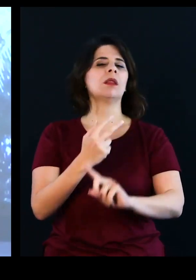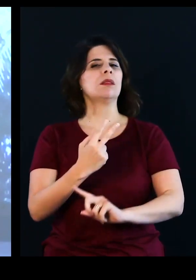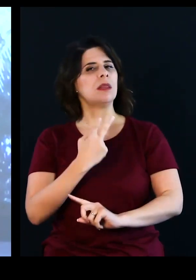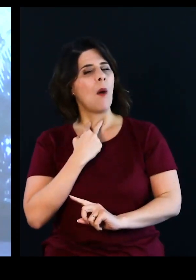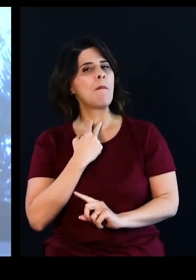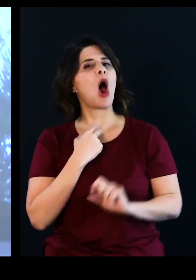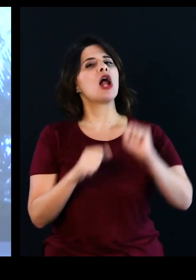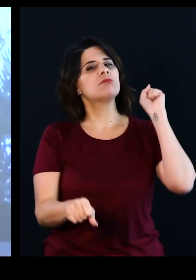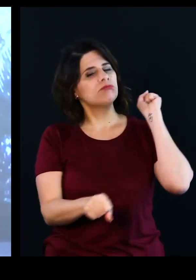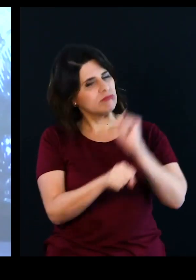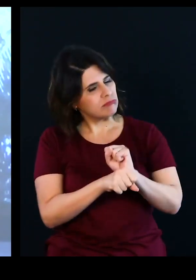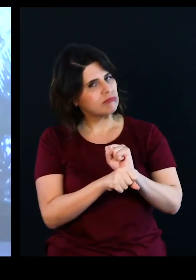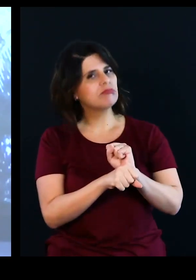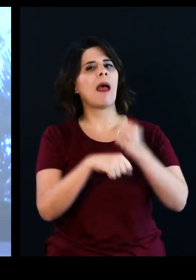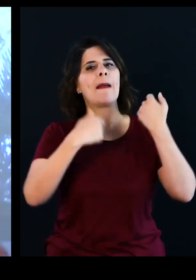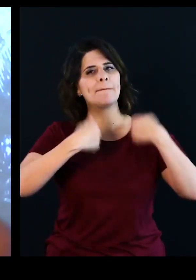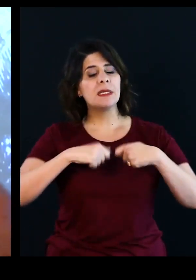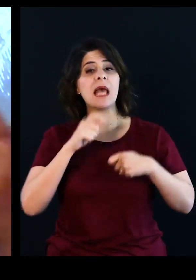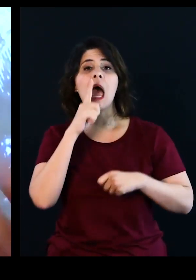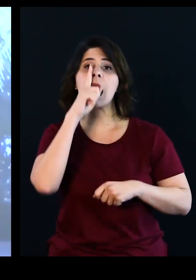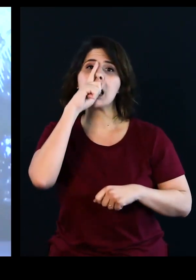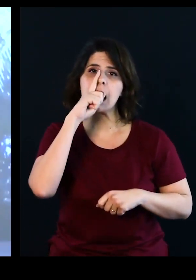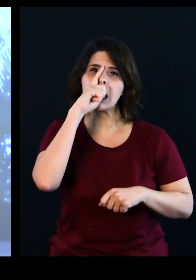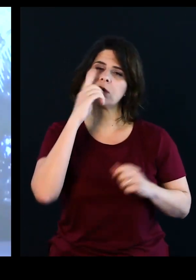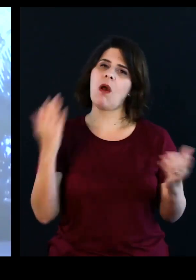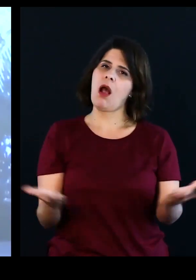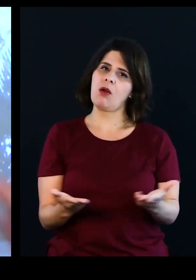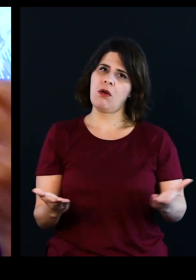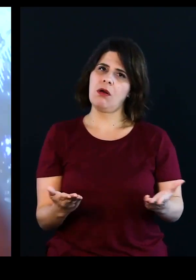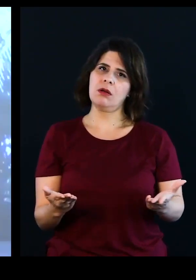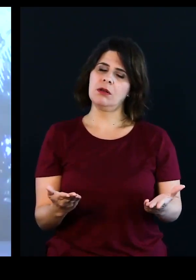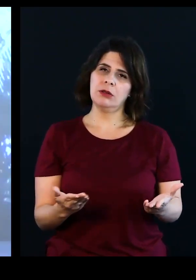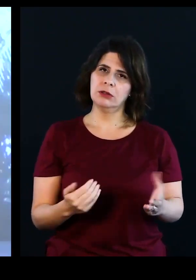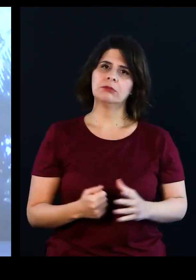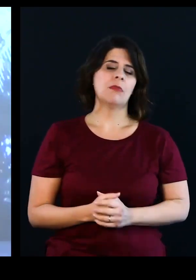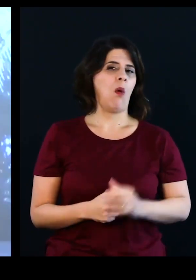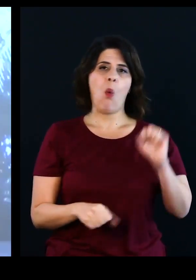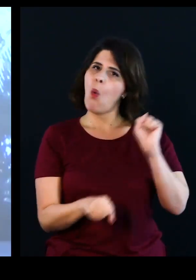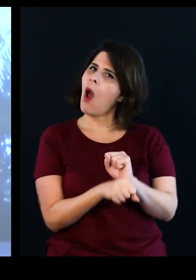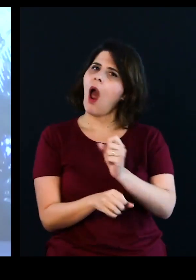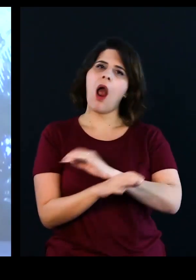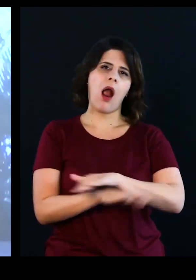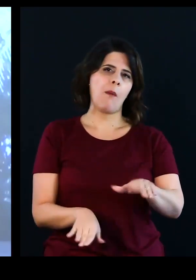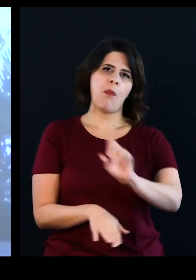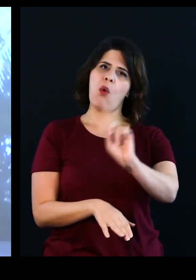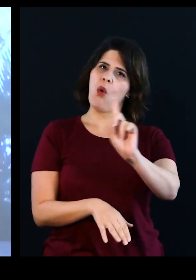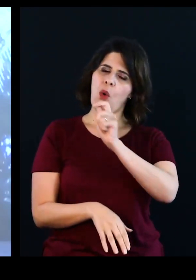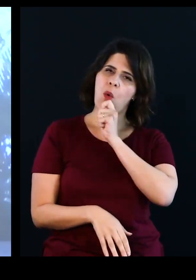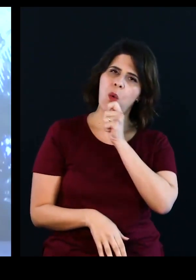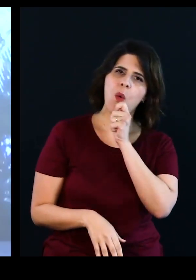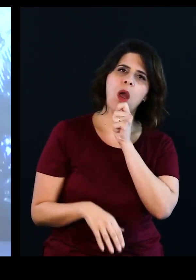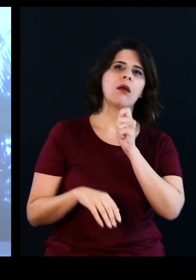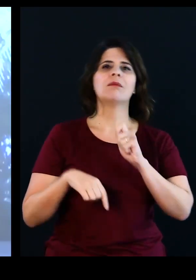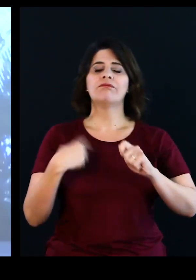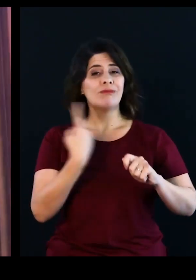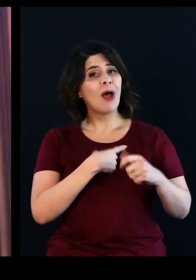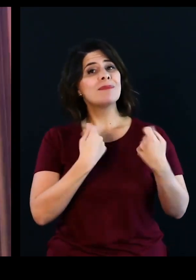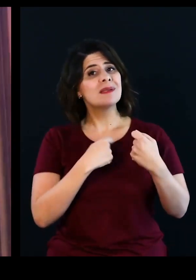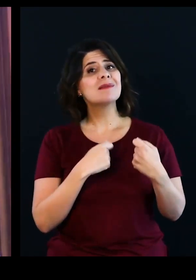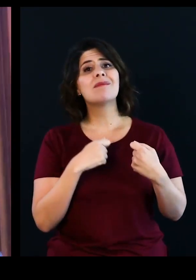excessiva. Isso é um risco enorme e a gente não vai estar contribuindo para o apressamento do fim desse